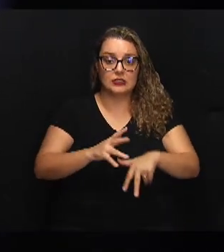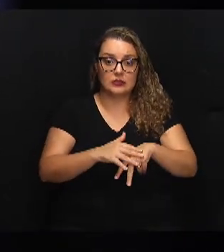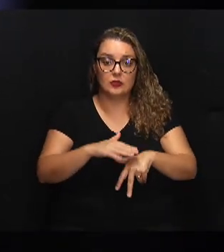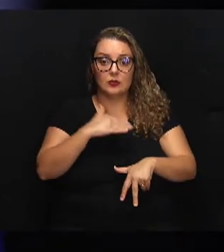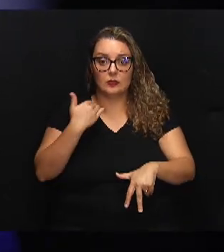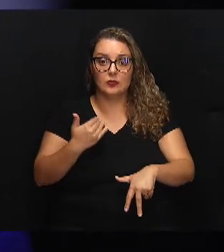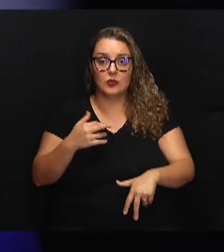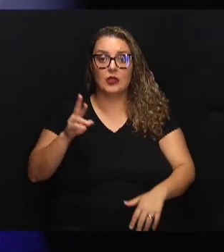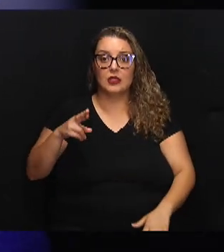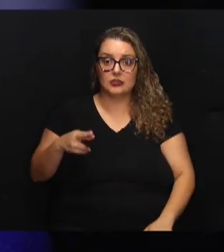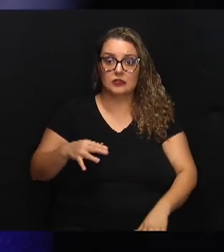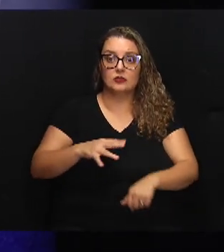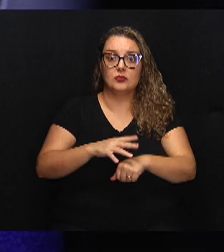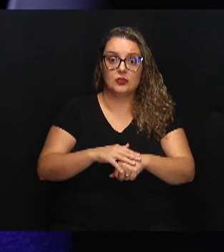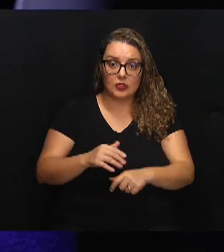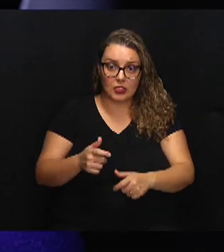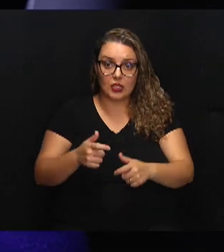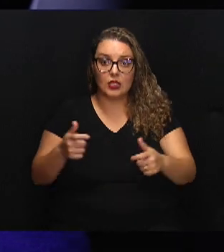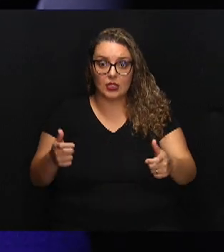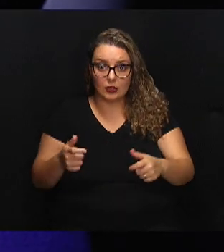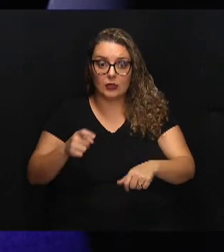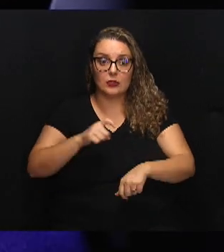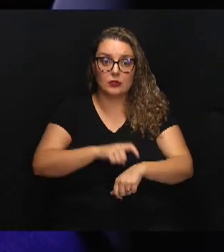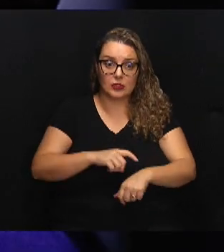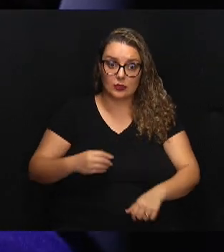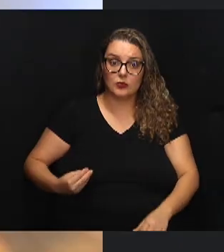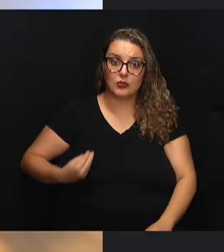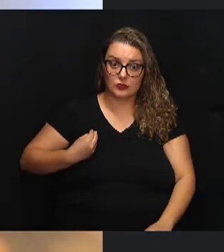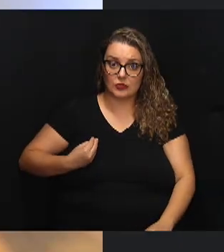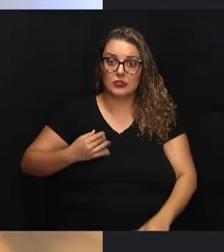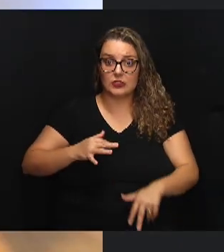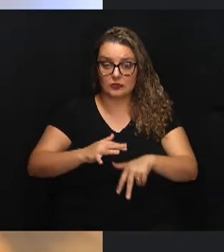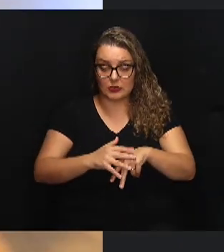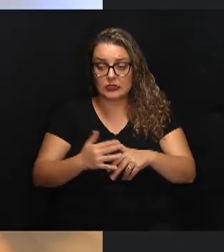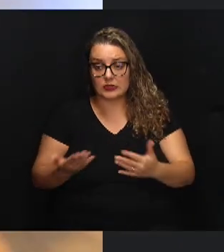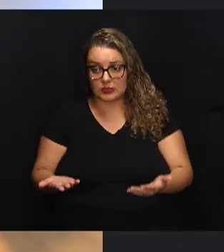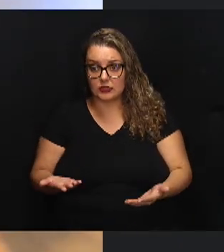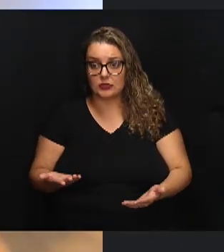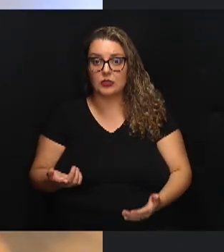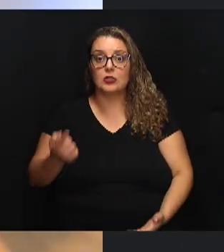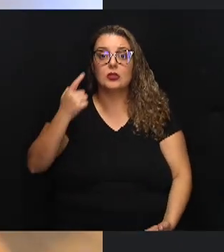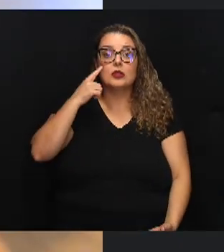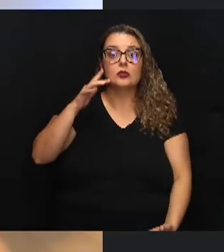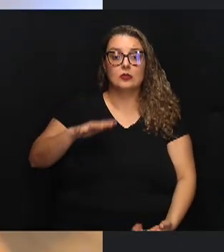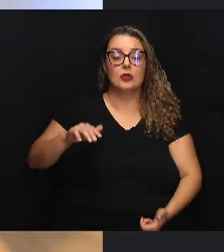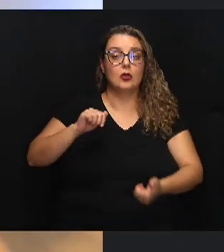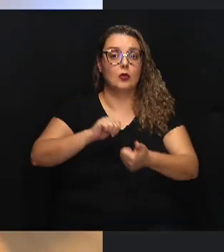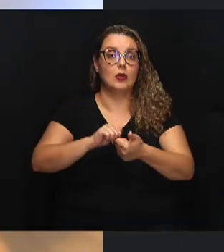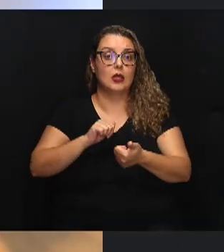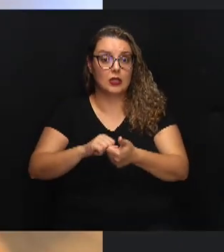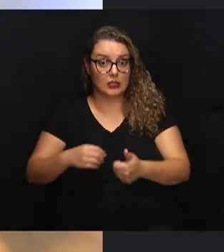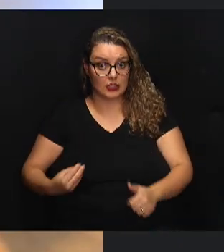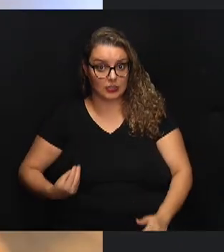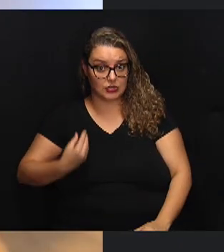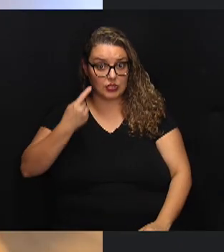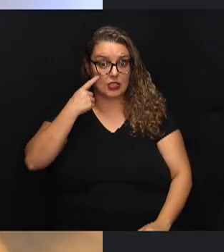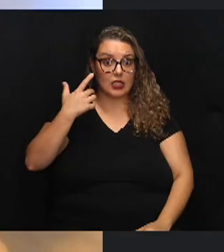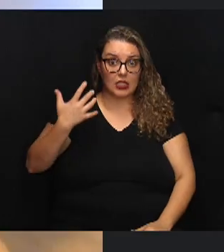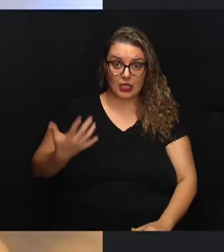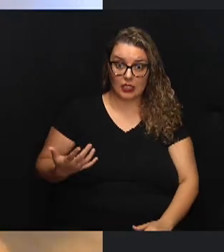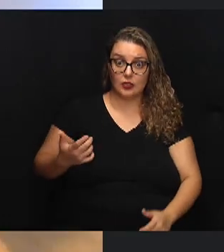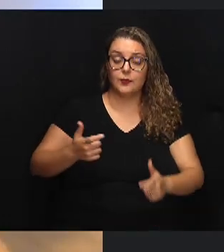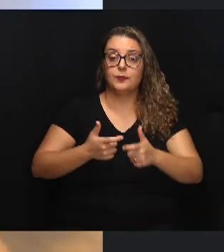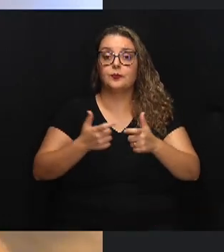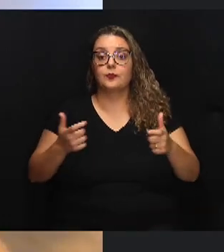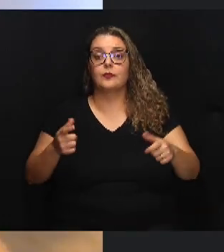doença e a gente aumentar o tempo de sobrevida desse paciente, tá? Então, a ideia é qualidade de vida, a ideia é a gente aumentar